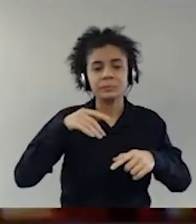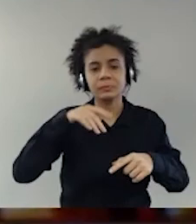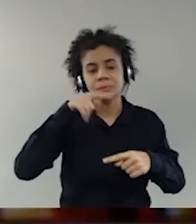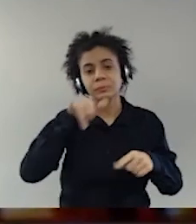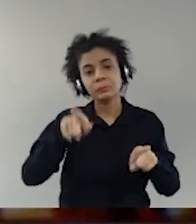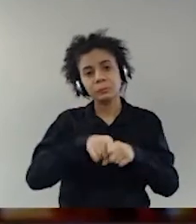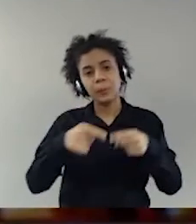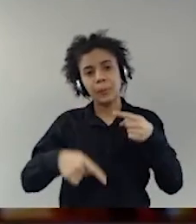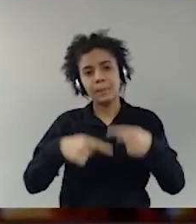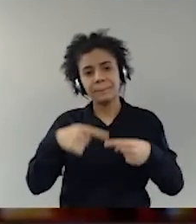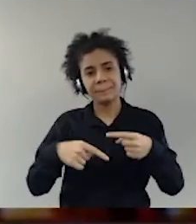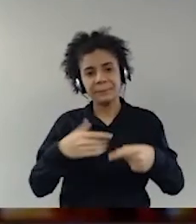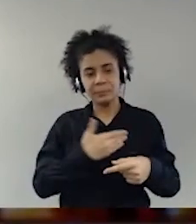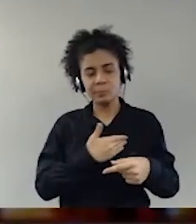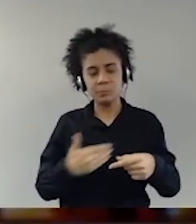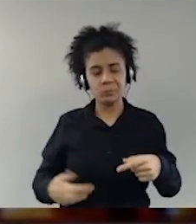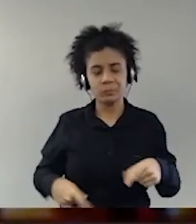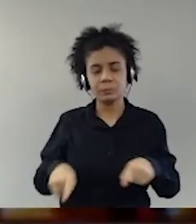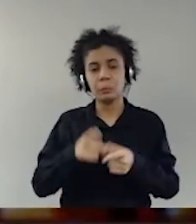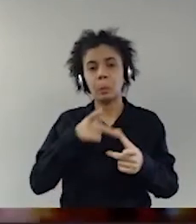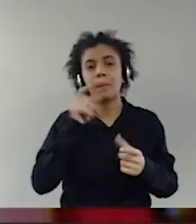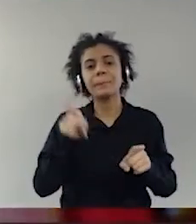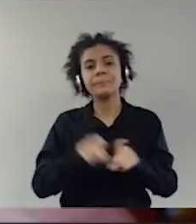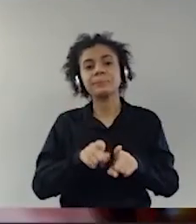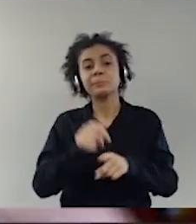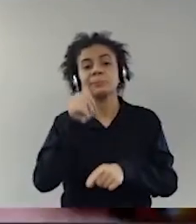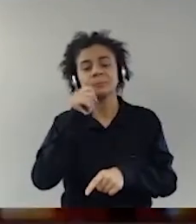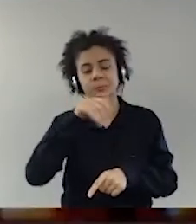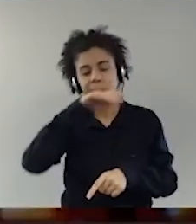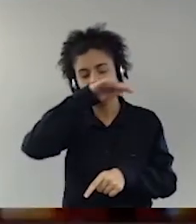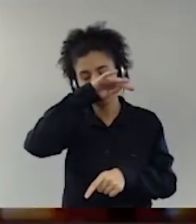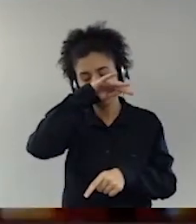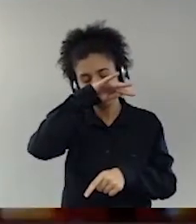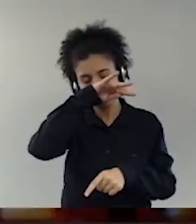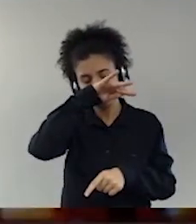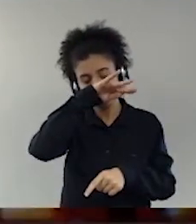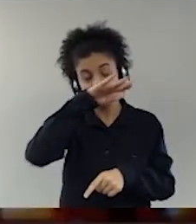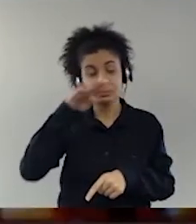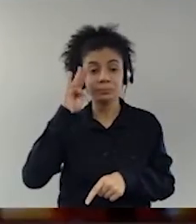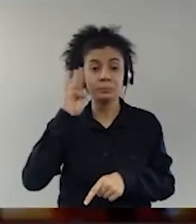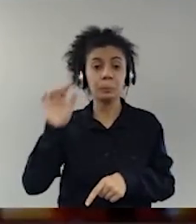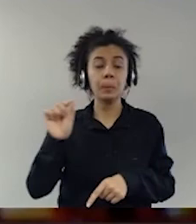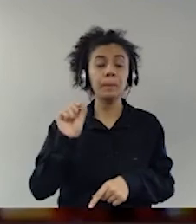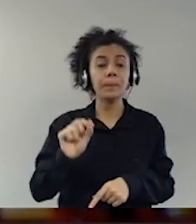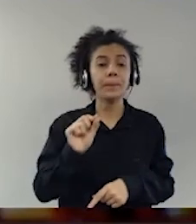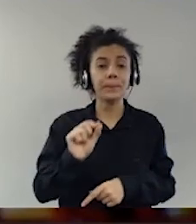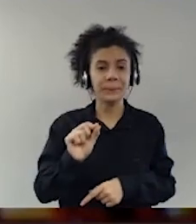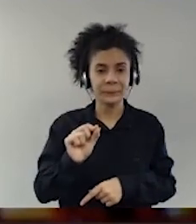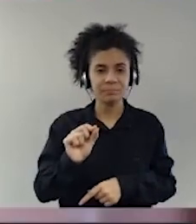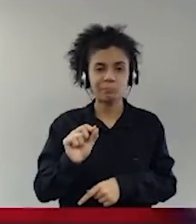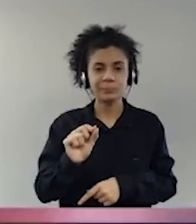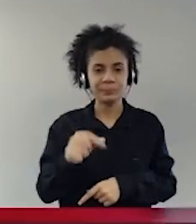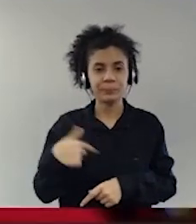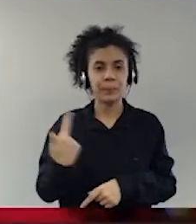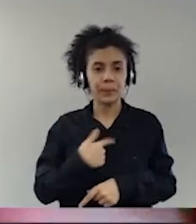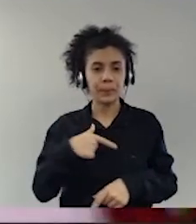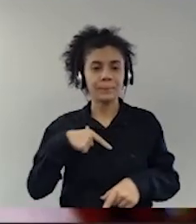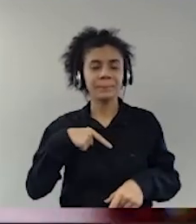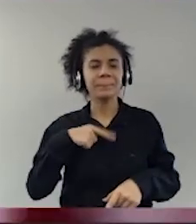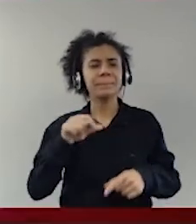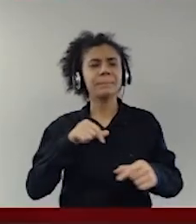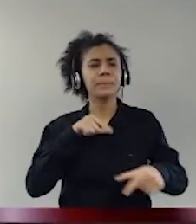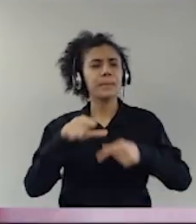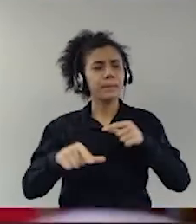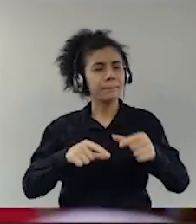aqui falo eu, e não posso deixar de dizer das mulheres, é fundamental. Eu acho que a gente tem uma tarefa muito grande, da academia, e eu